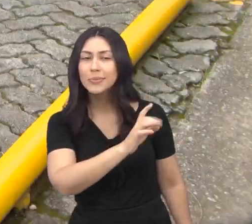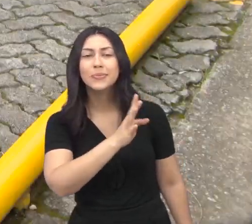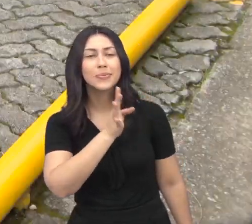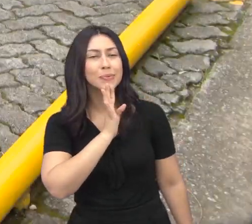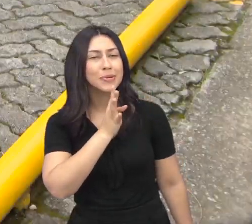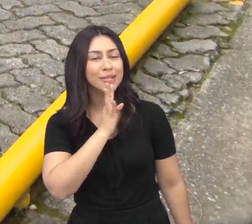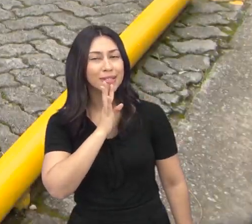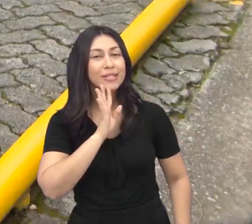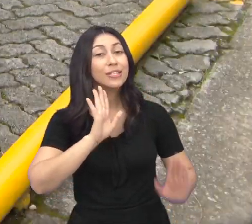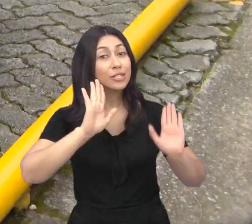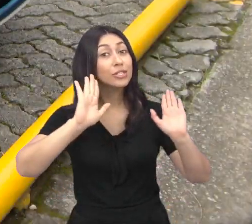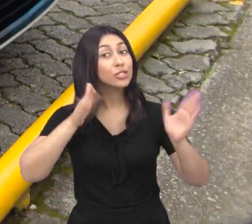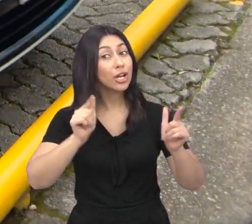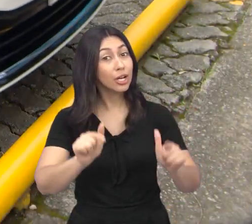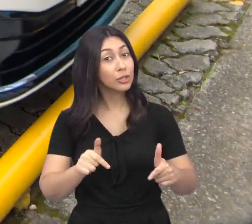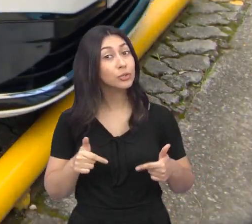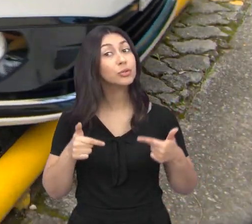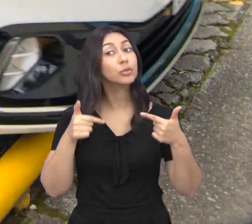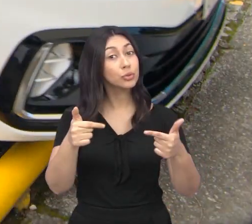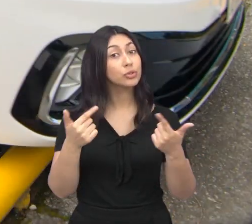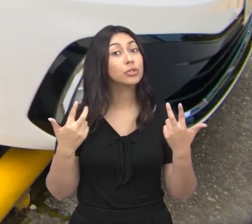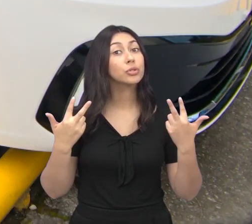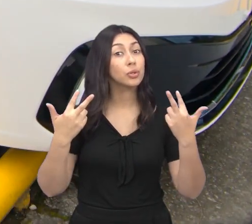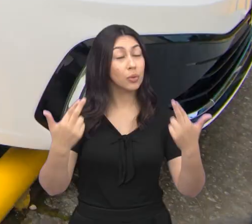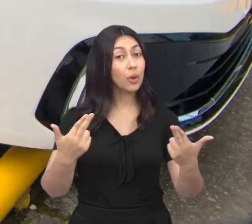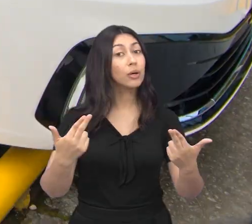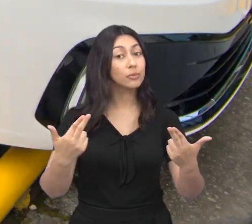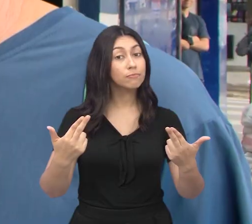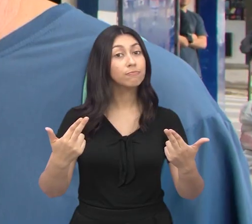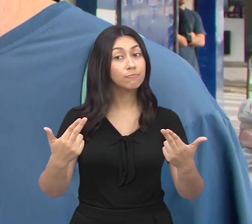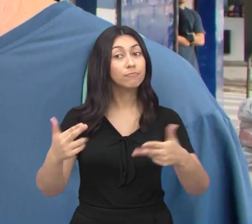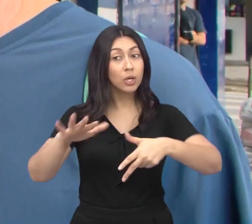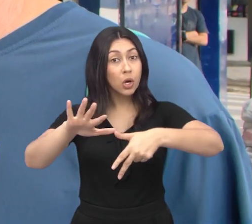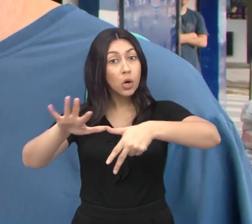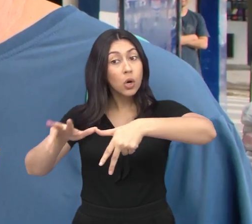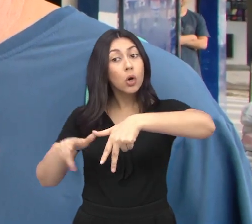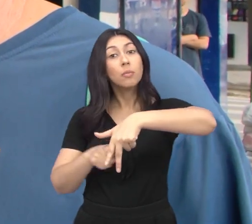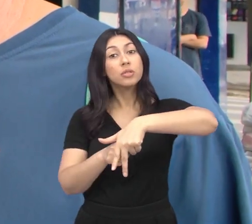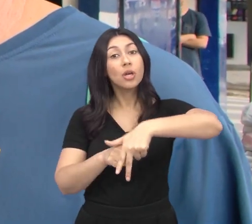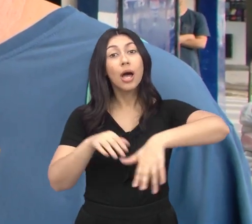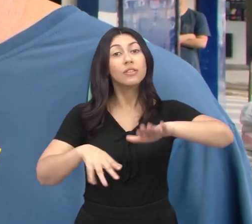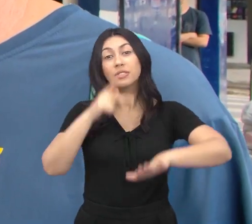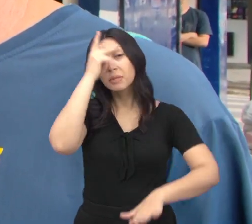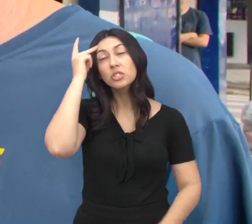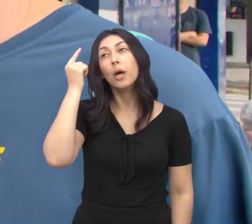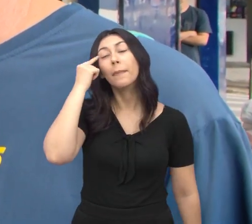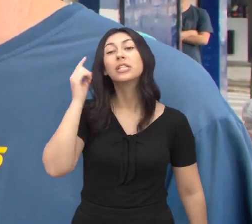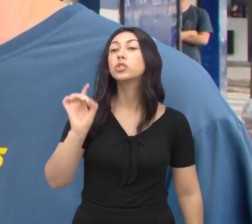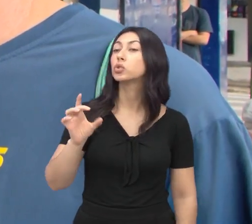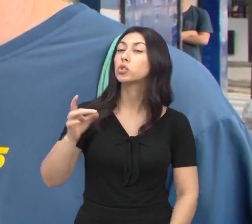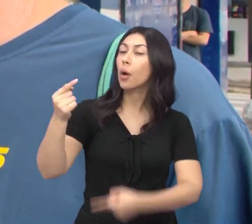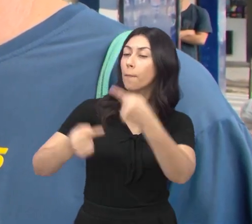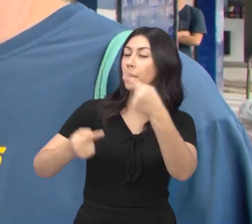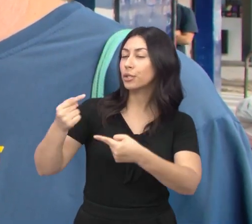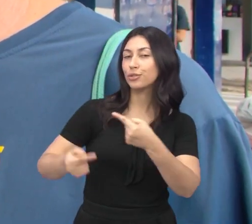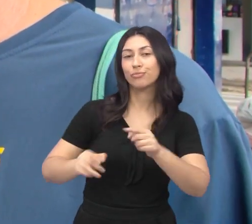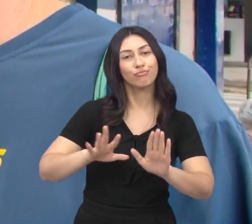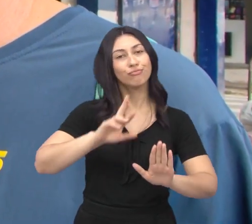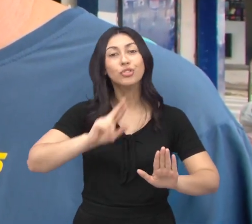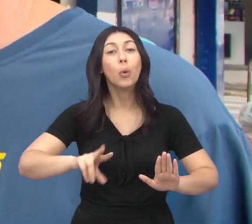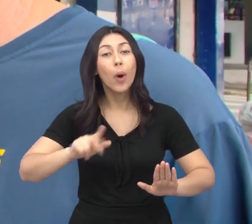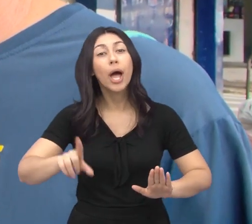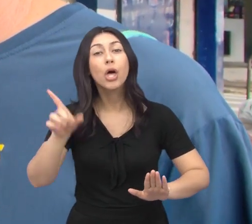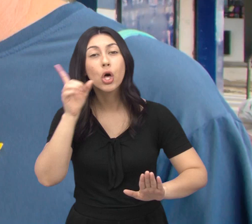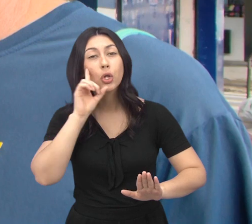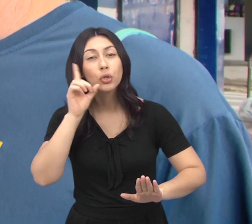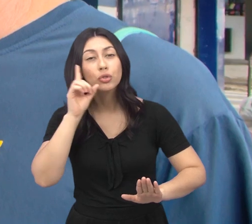conhece certamente já teve atitudes como essas. A corrupção, a pessoa pensa que é só questão de político, mas não é, né? A corrupção é no dia a dia,